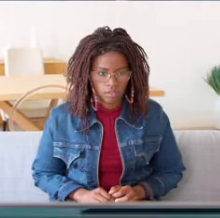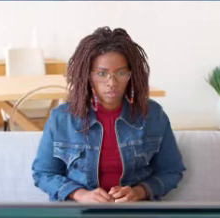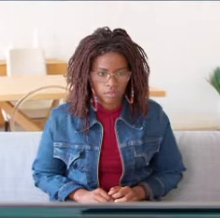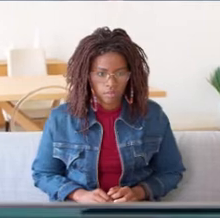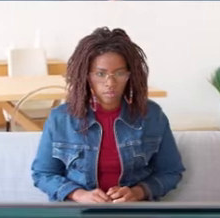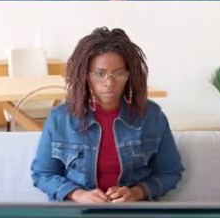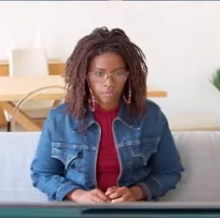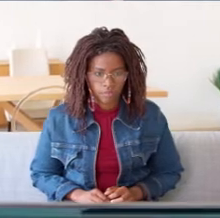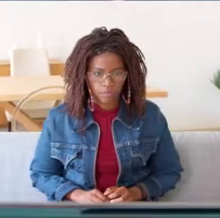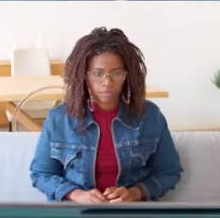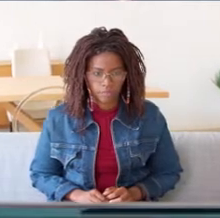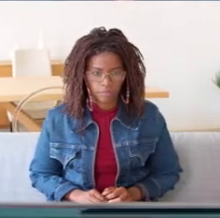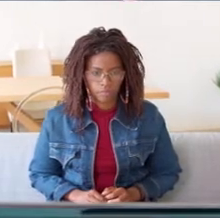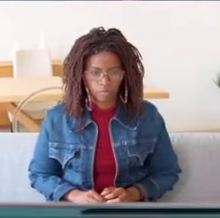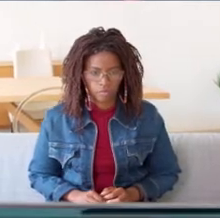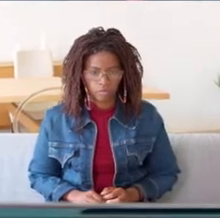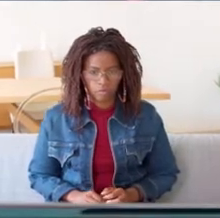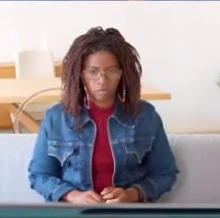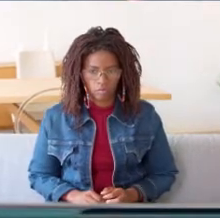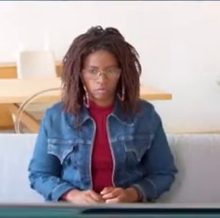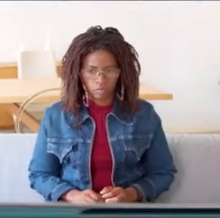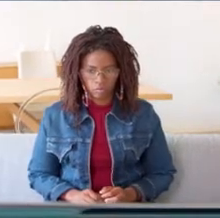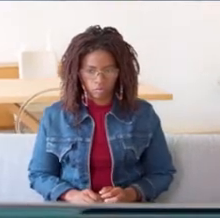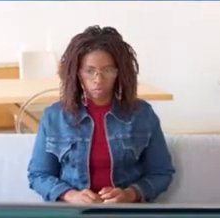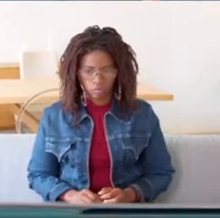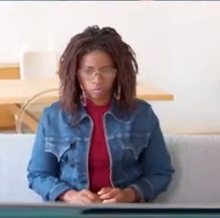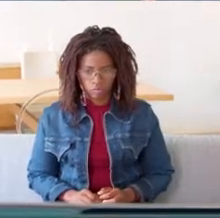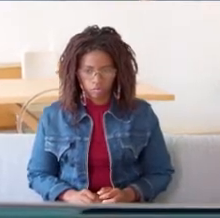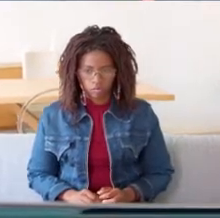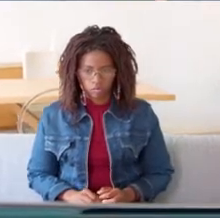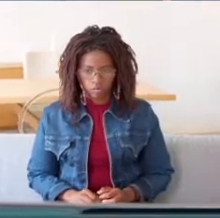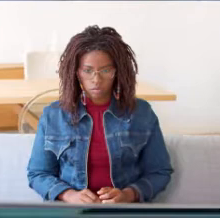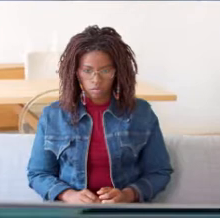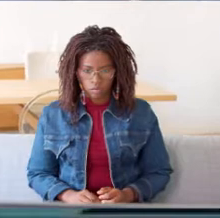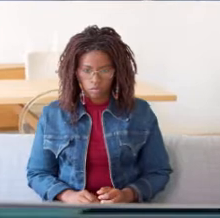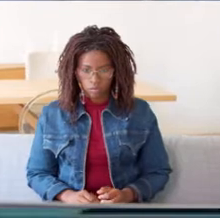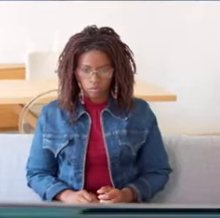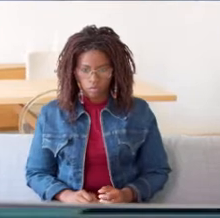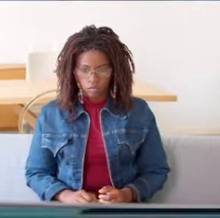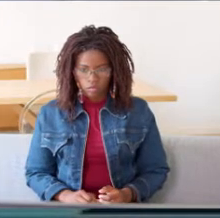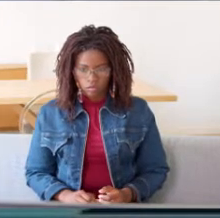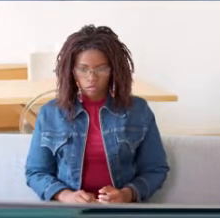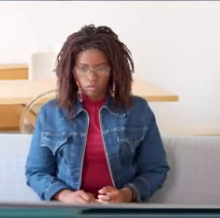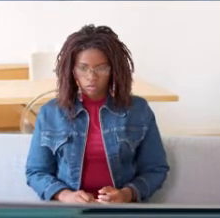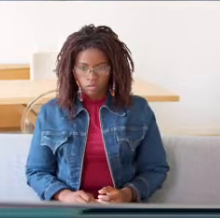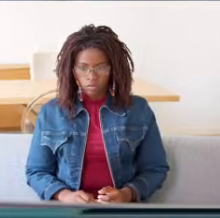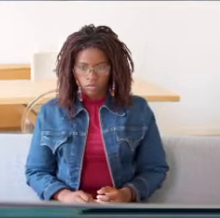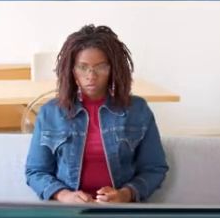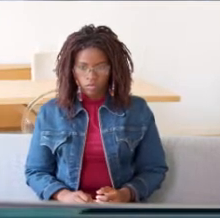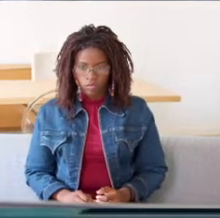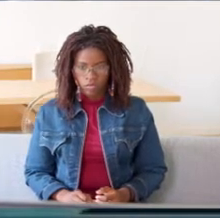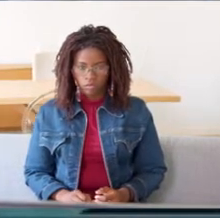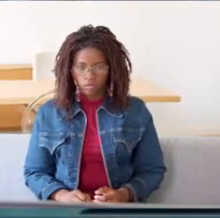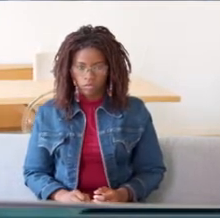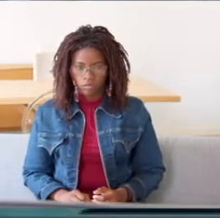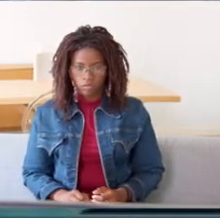do Fluminense em três estados diferentes com três técnicos diferente do Fluminense e três técnicos diferente do Flamengo que curiosidade dica mas